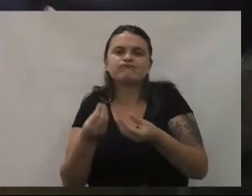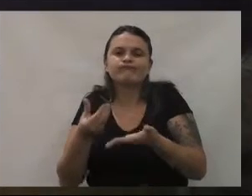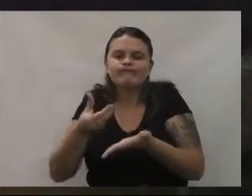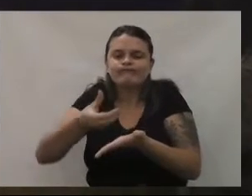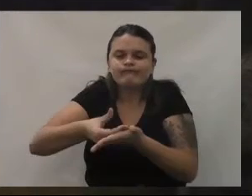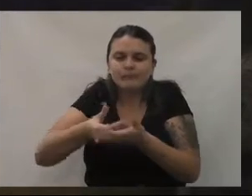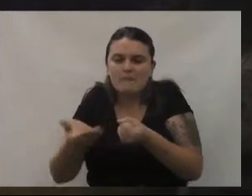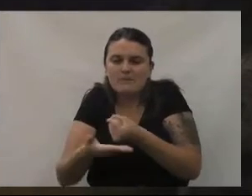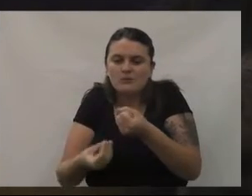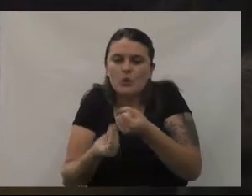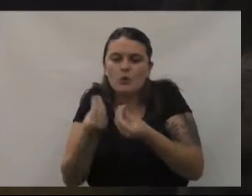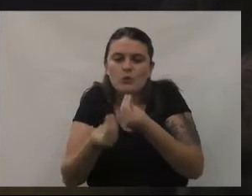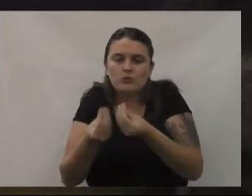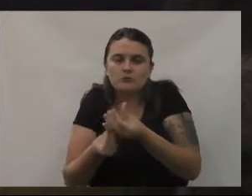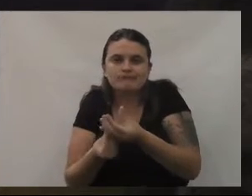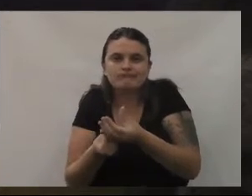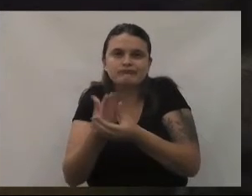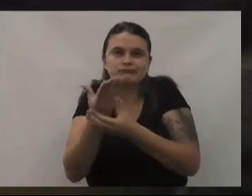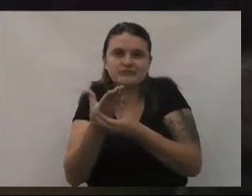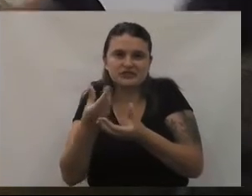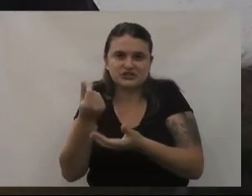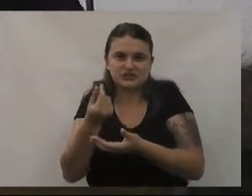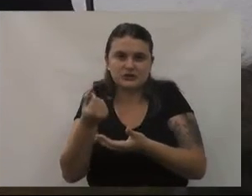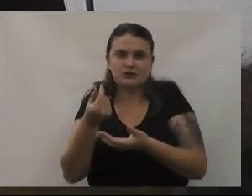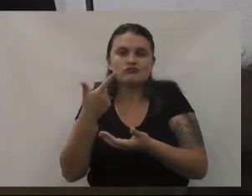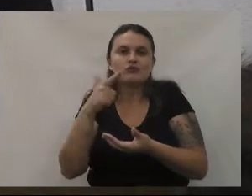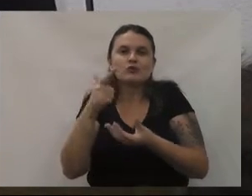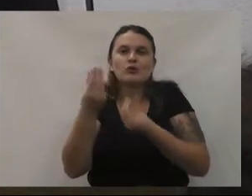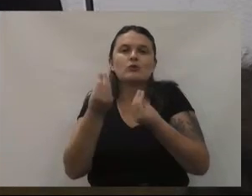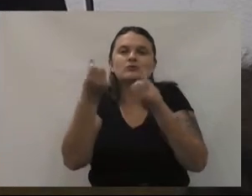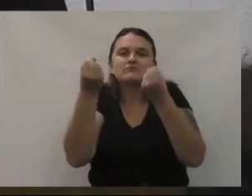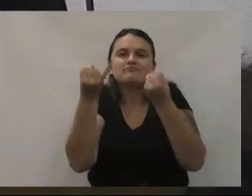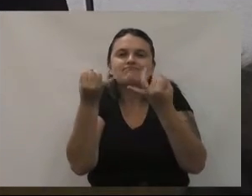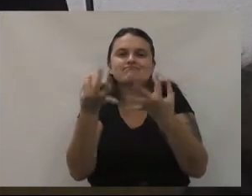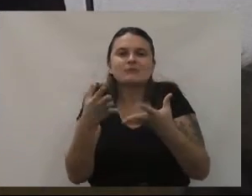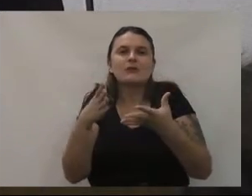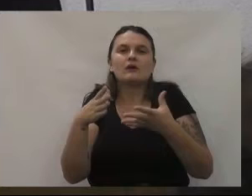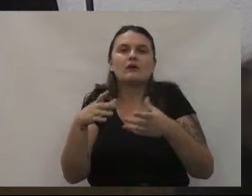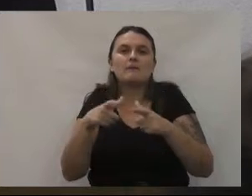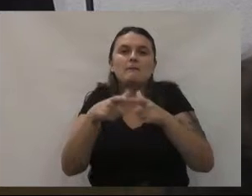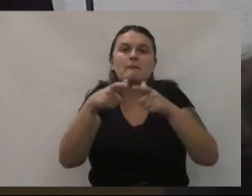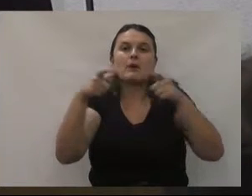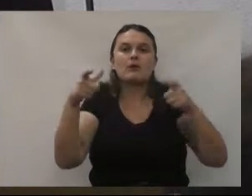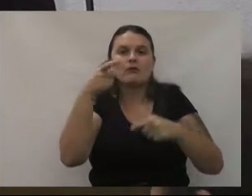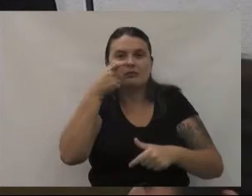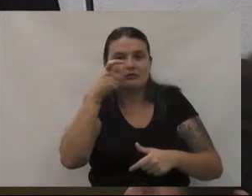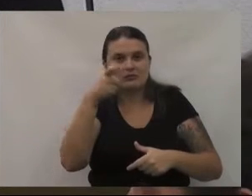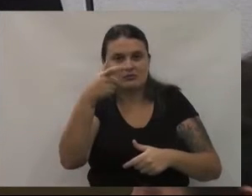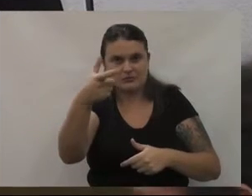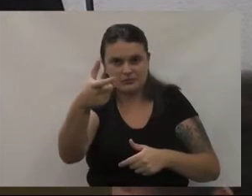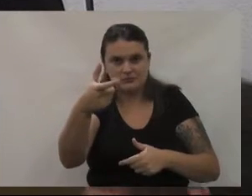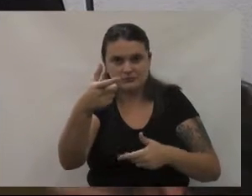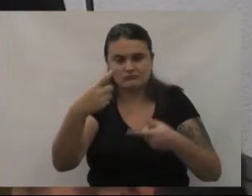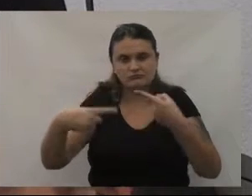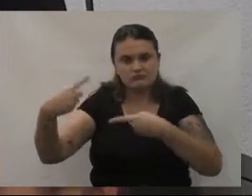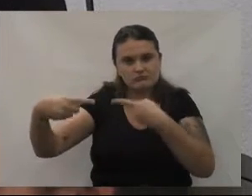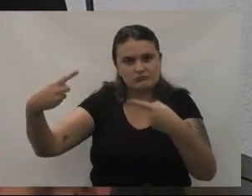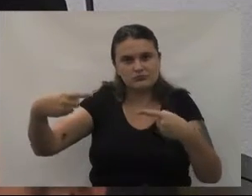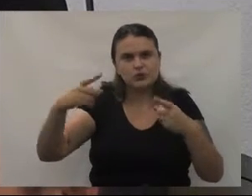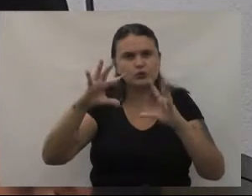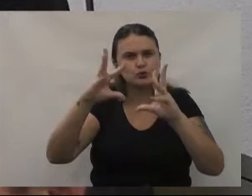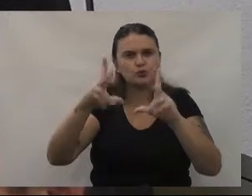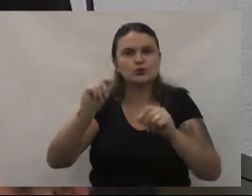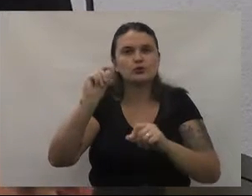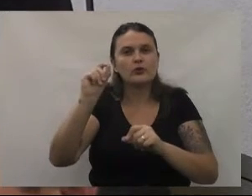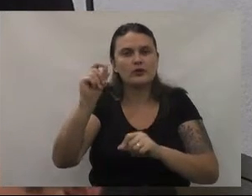senão não temos como chegar no interesse de todo o que a